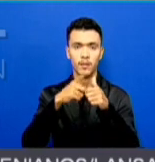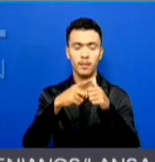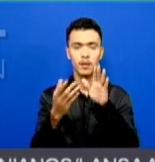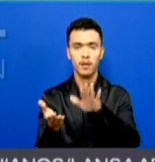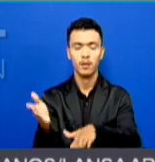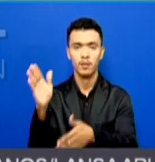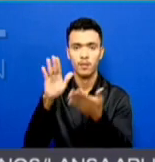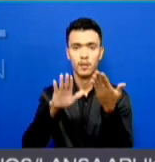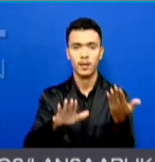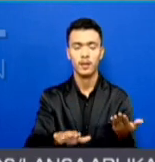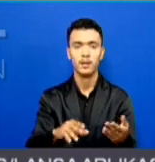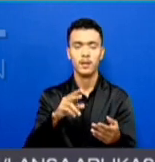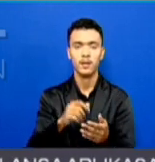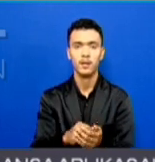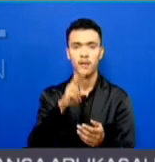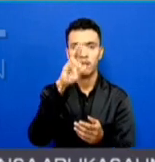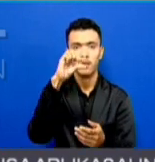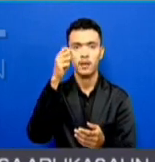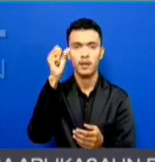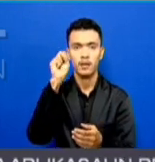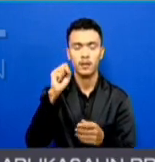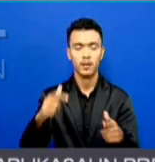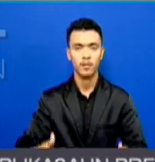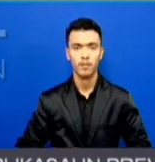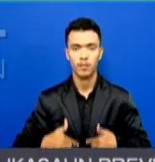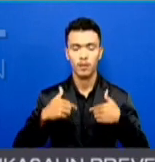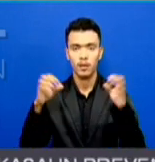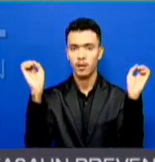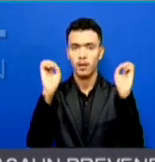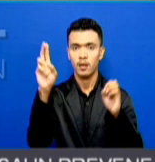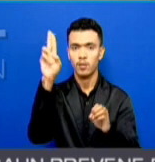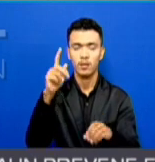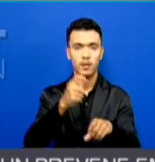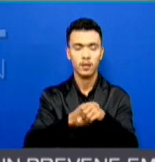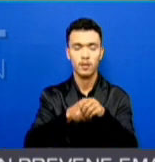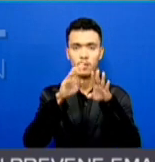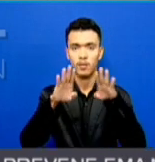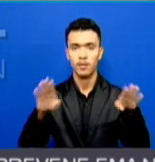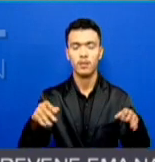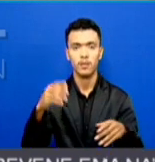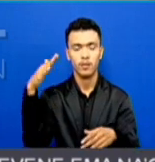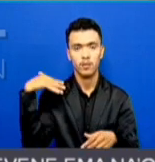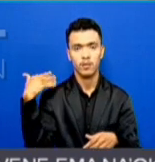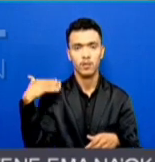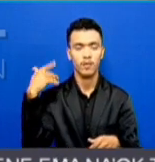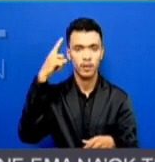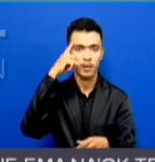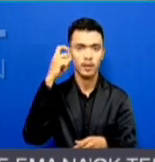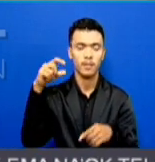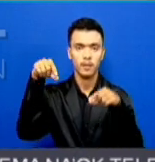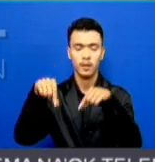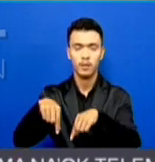selu Vegas nia jornada tomak nunca goza tempo labarik nian to adulto tamba